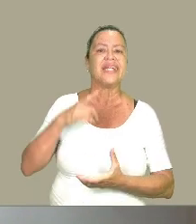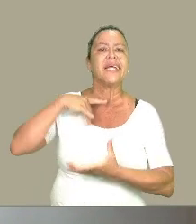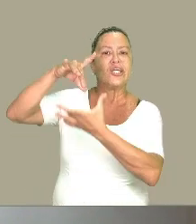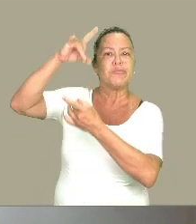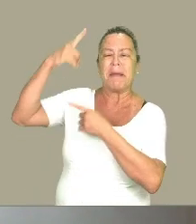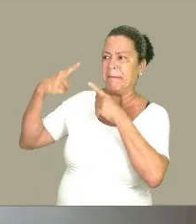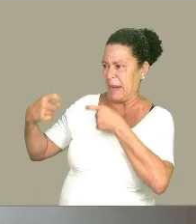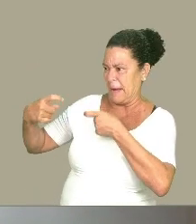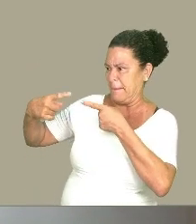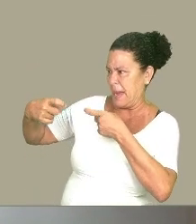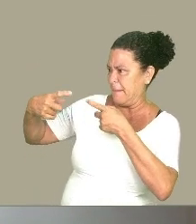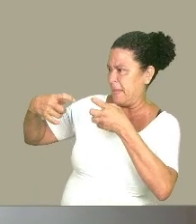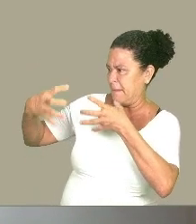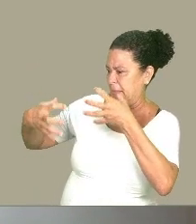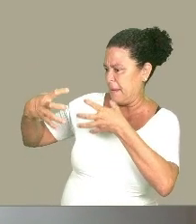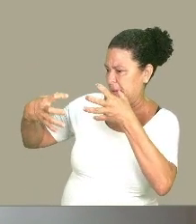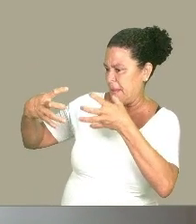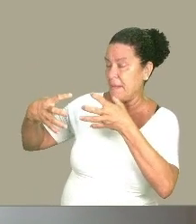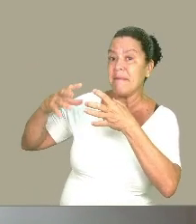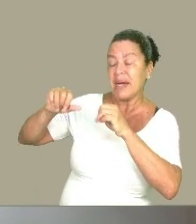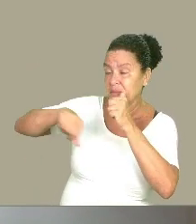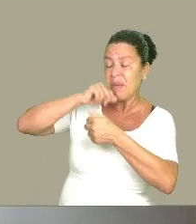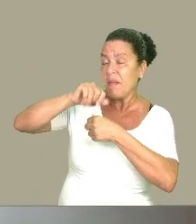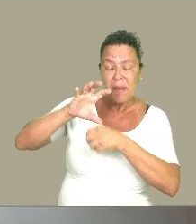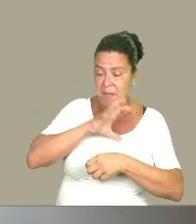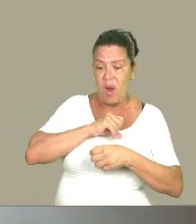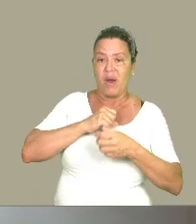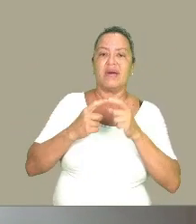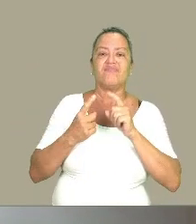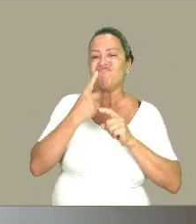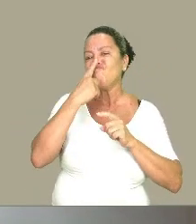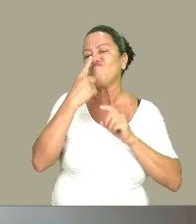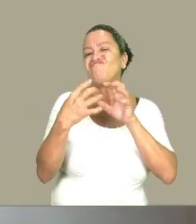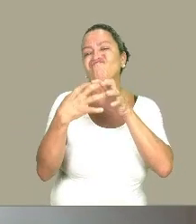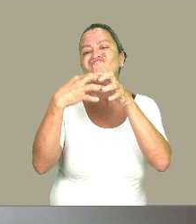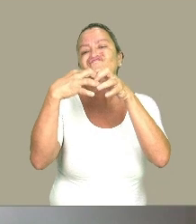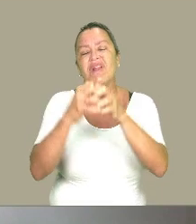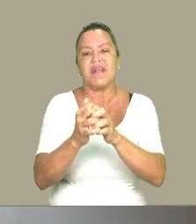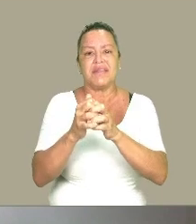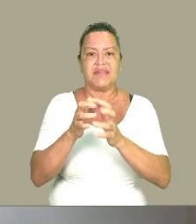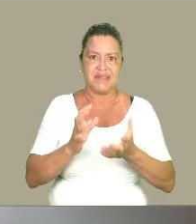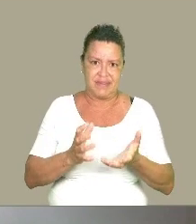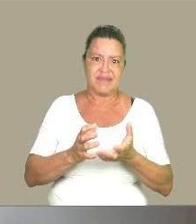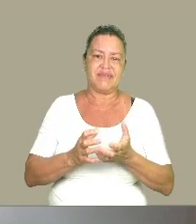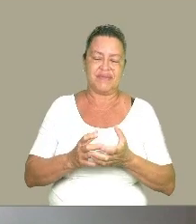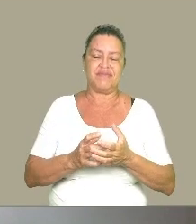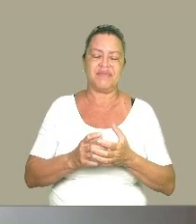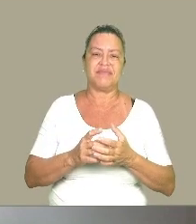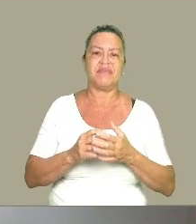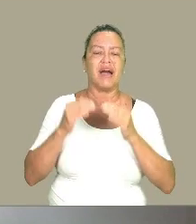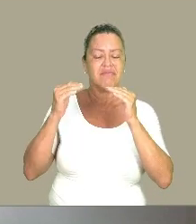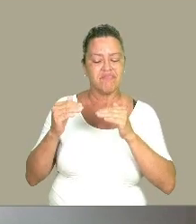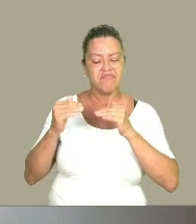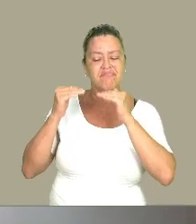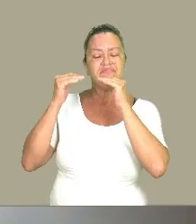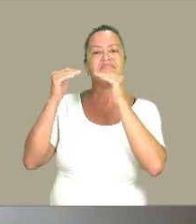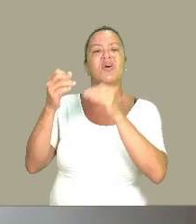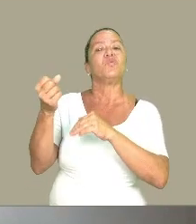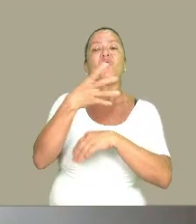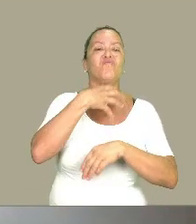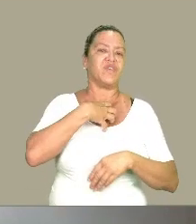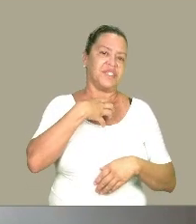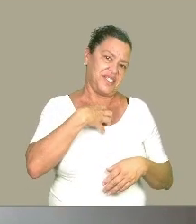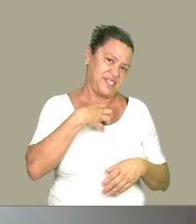e que vão, através desse amor, dessa nova construção agora, se purificar, né, se elevar com um novo